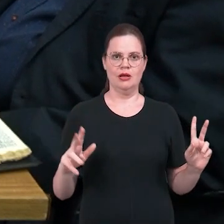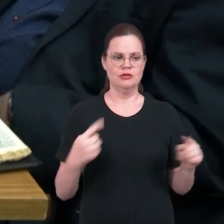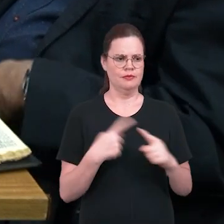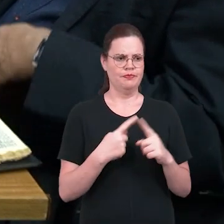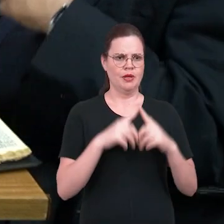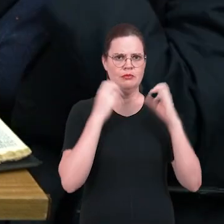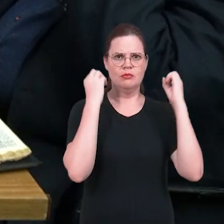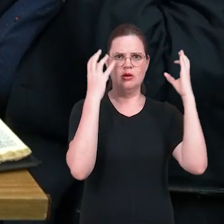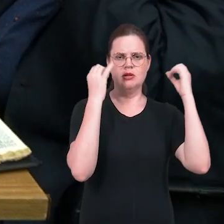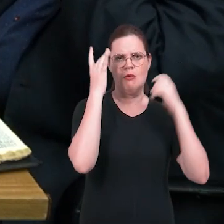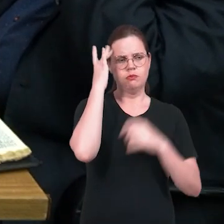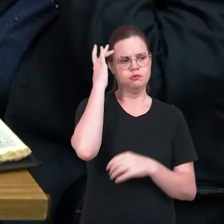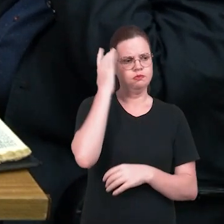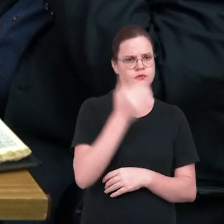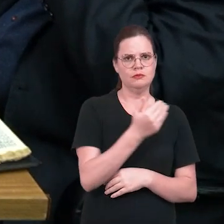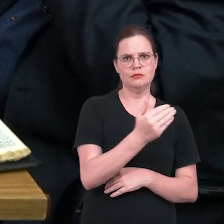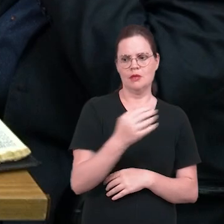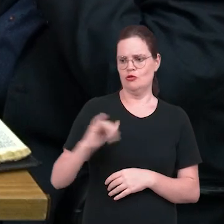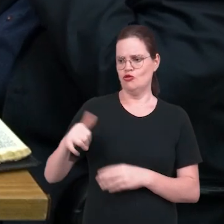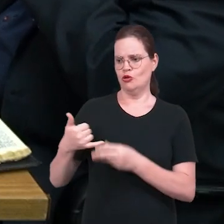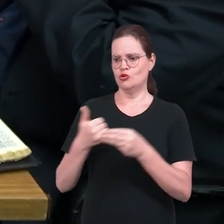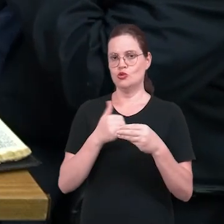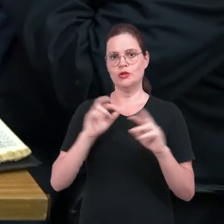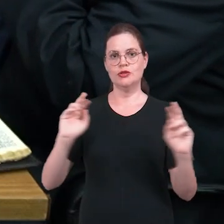maturidade, de